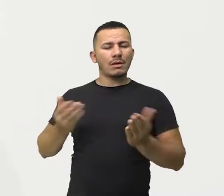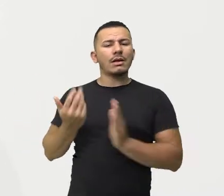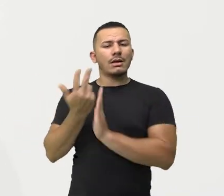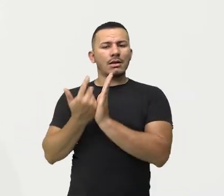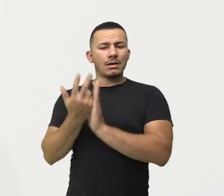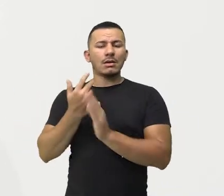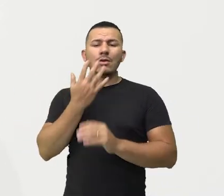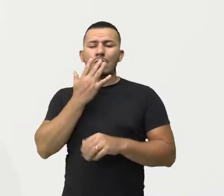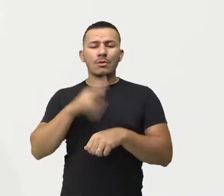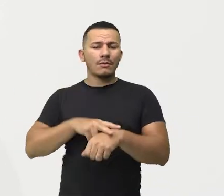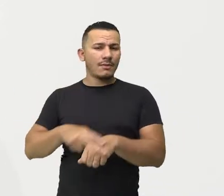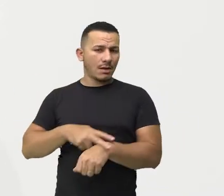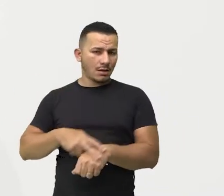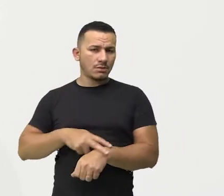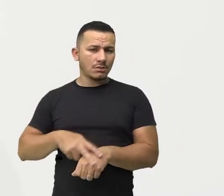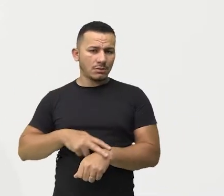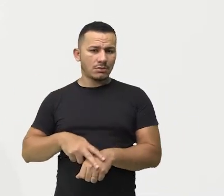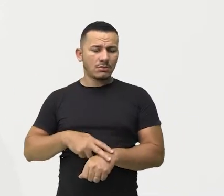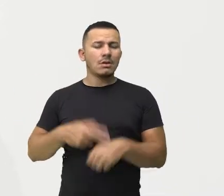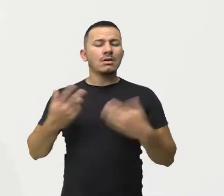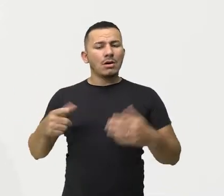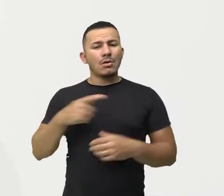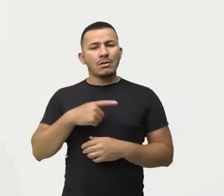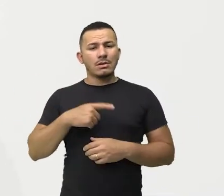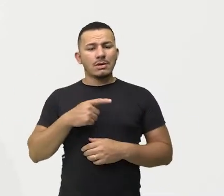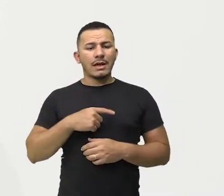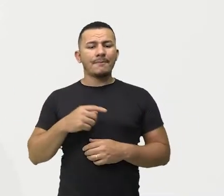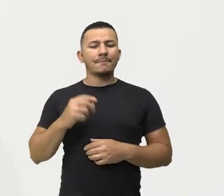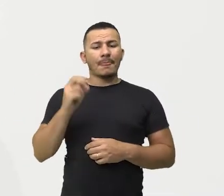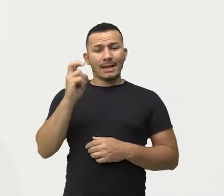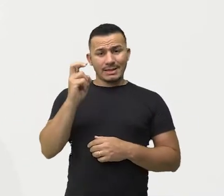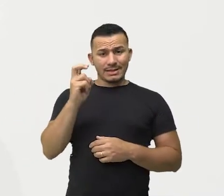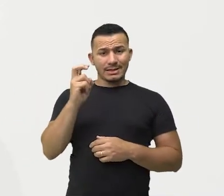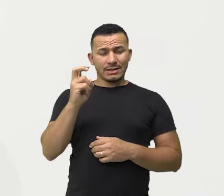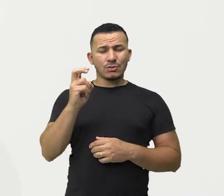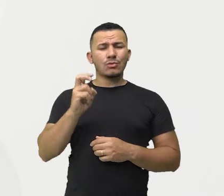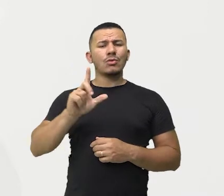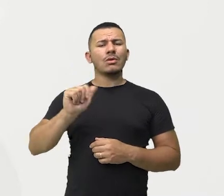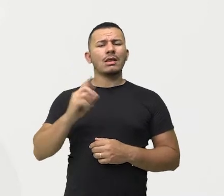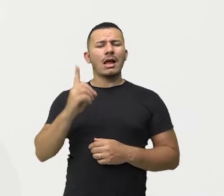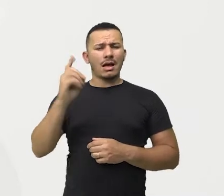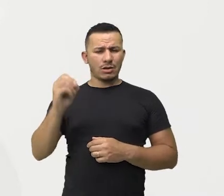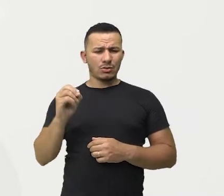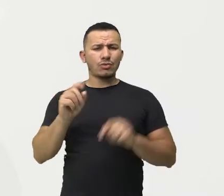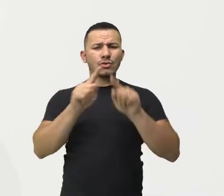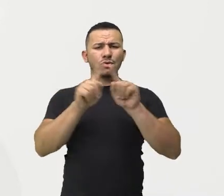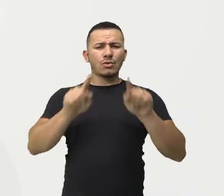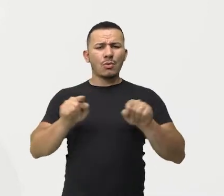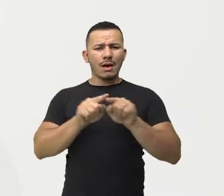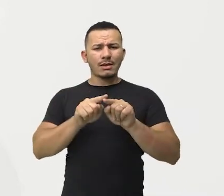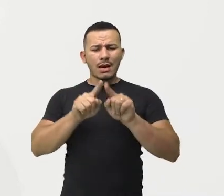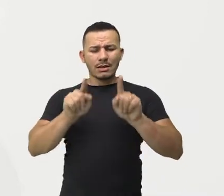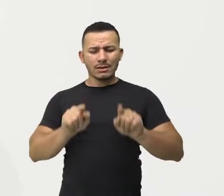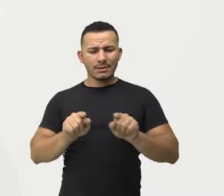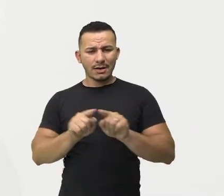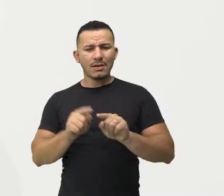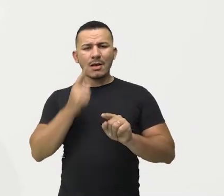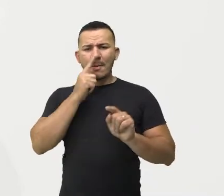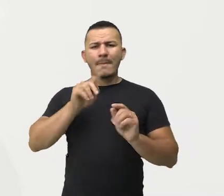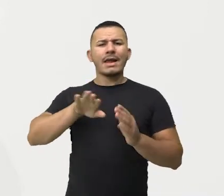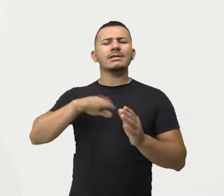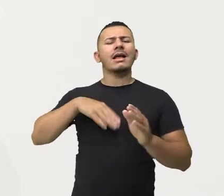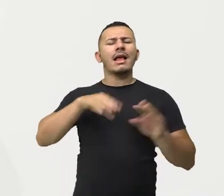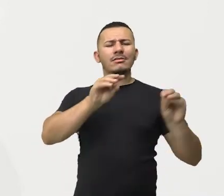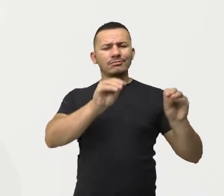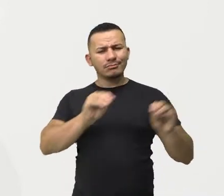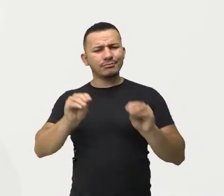figura em verde. Ou seja, eu tenho 5 lados de quadradinhos. Eu arrastei, é como se eu tivesse arrastado